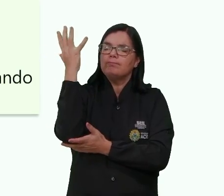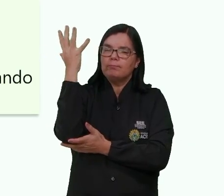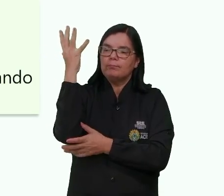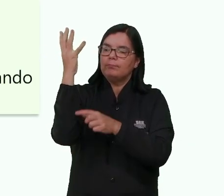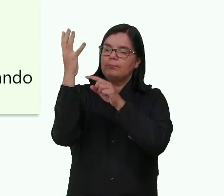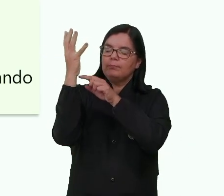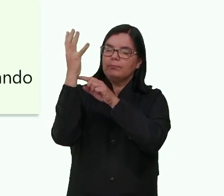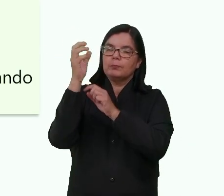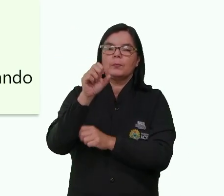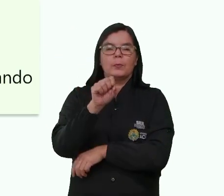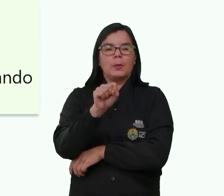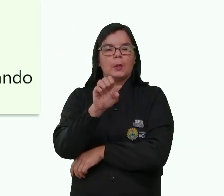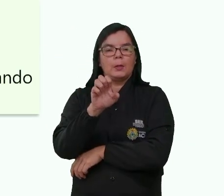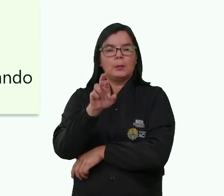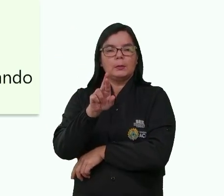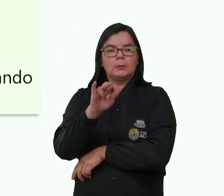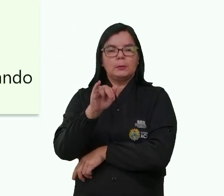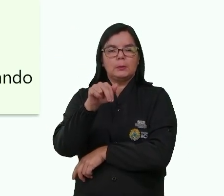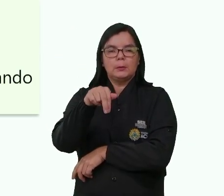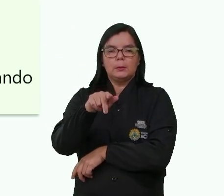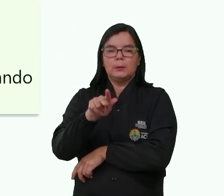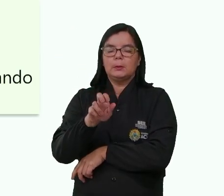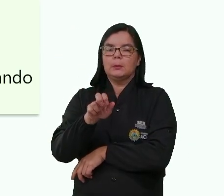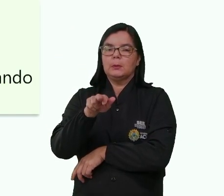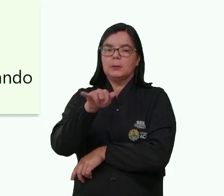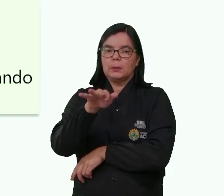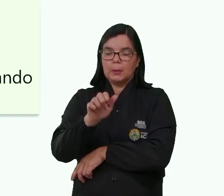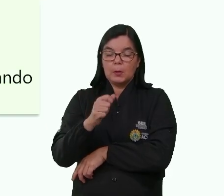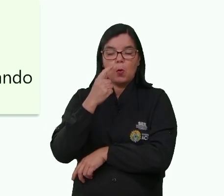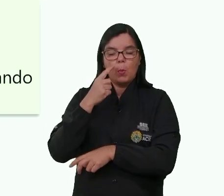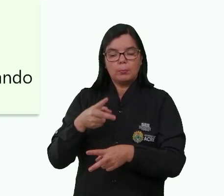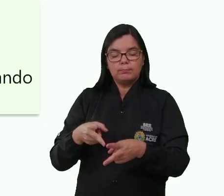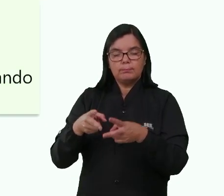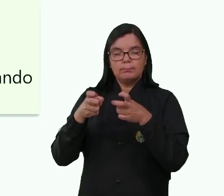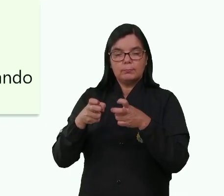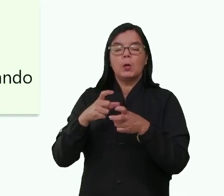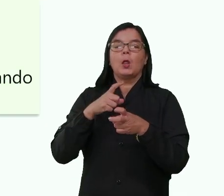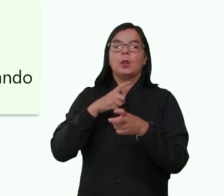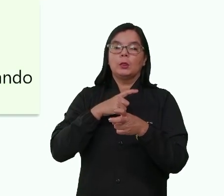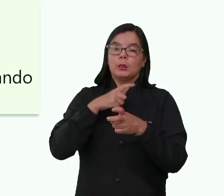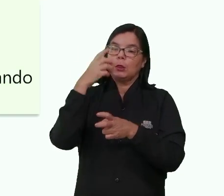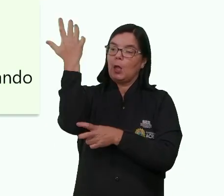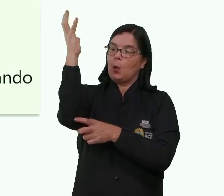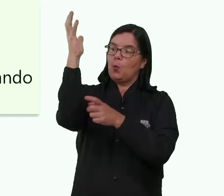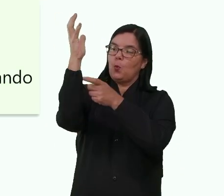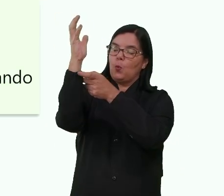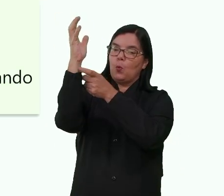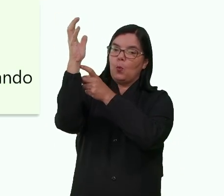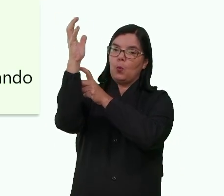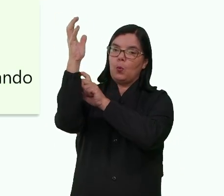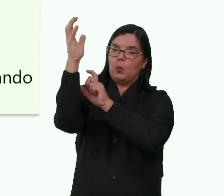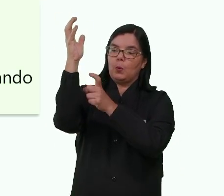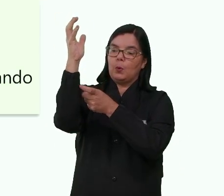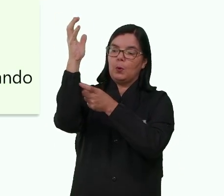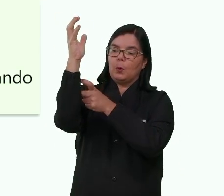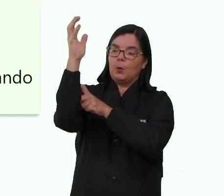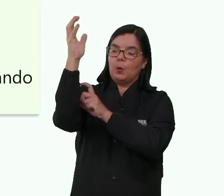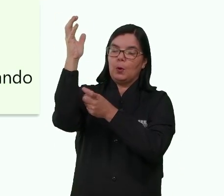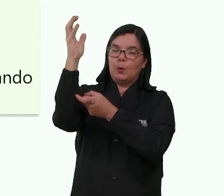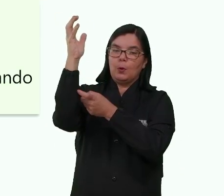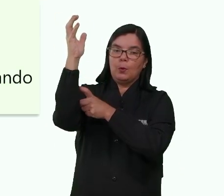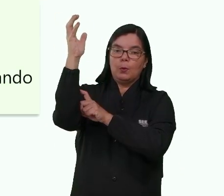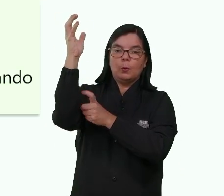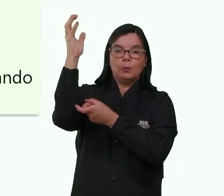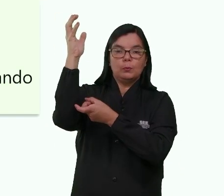aí seringueiras, e conforme você pode observar, existem uns riscos, né? Então, essa era a maneira,